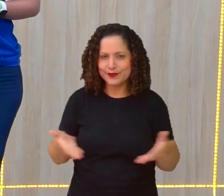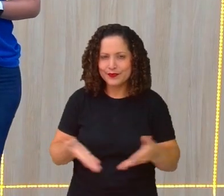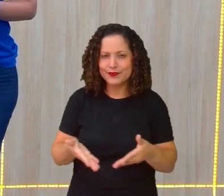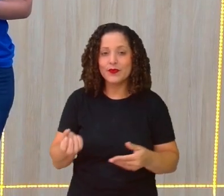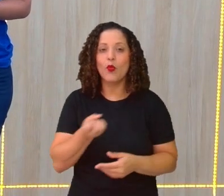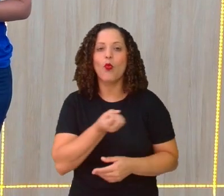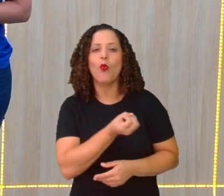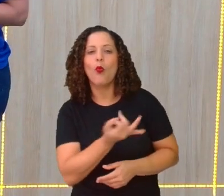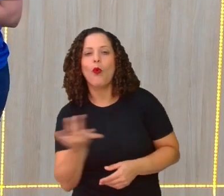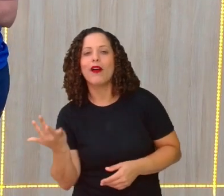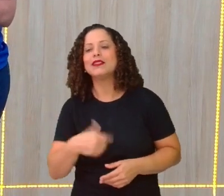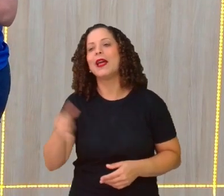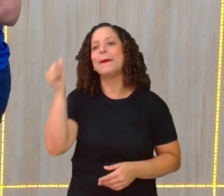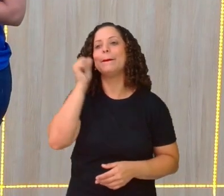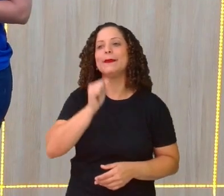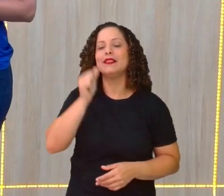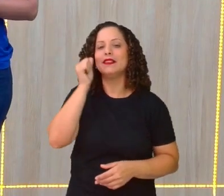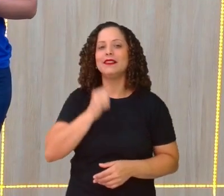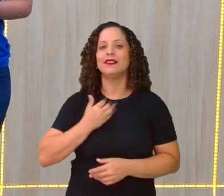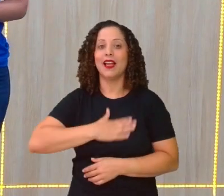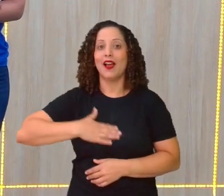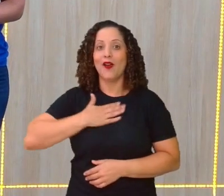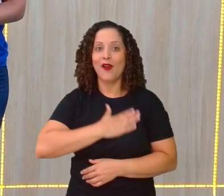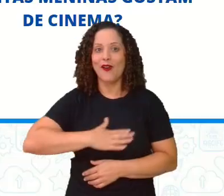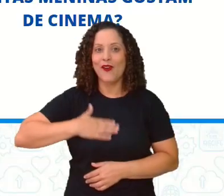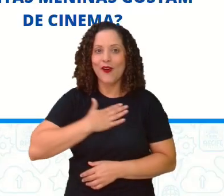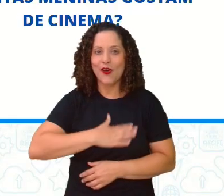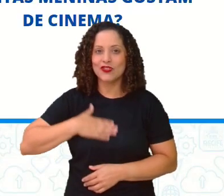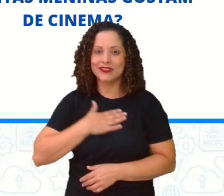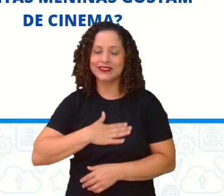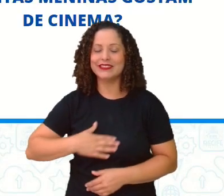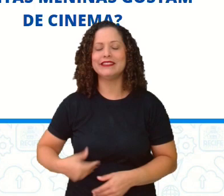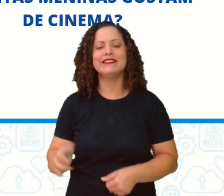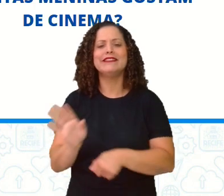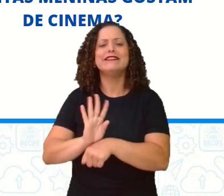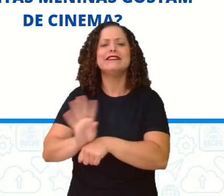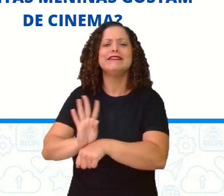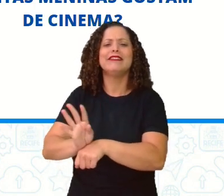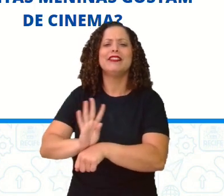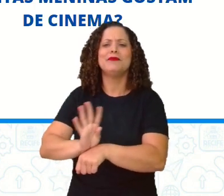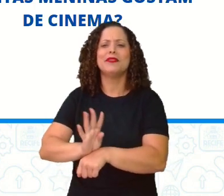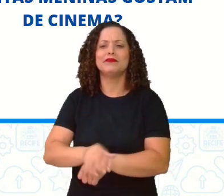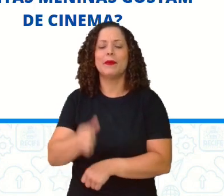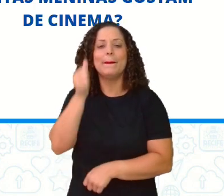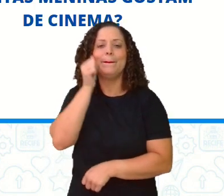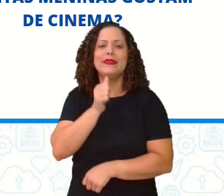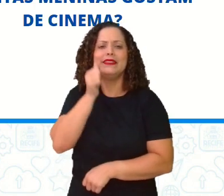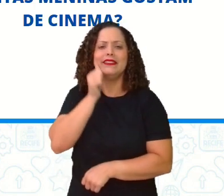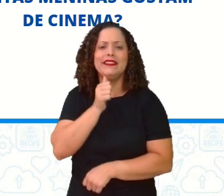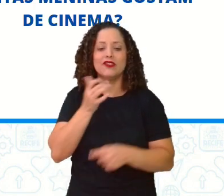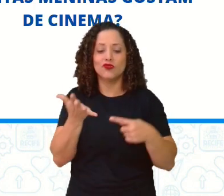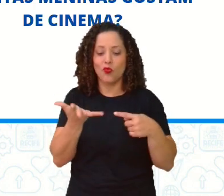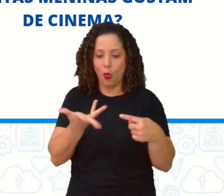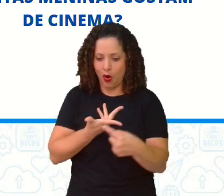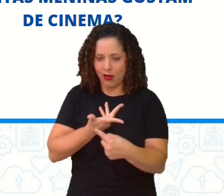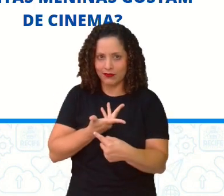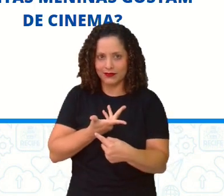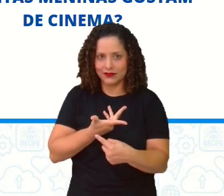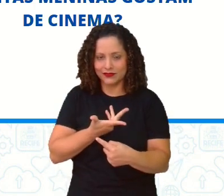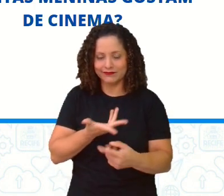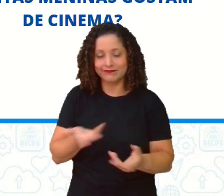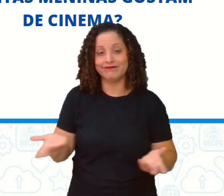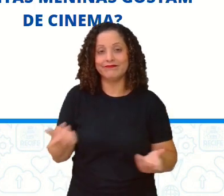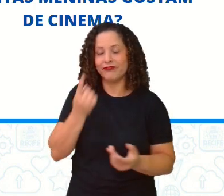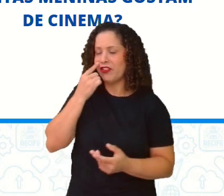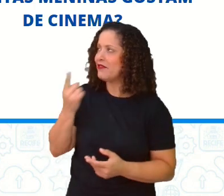Quantas meninas gostam de cinema? Quantas meninas gostam de ir ao cinema? Olhando aí